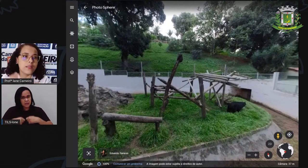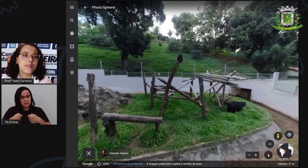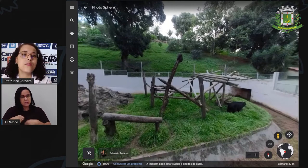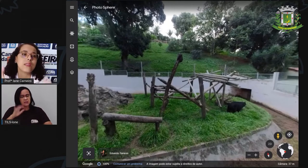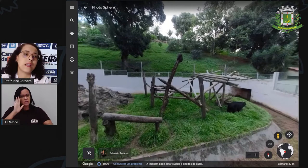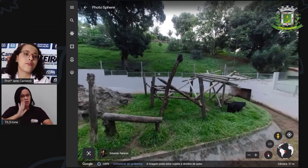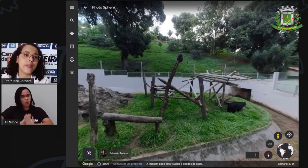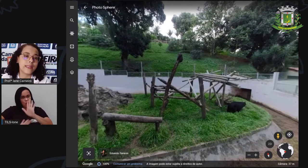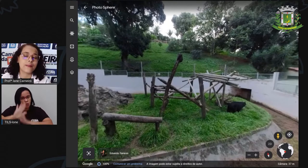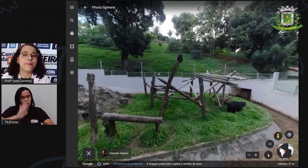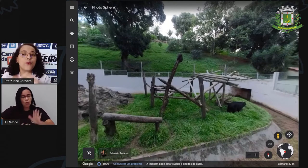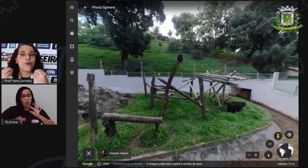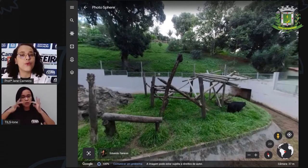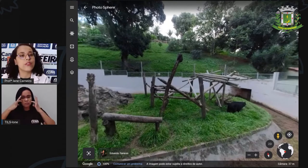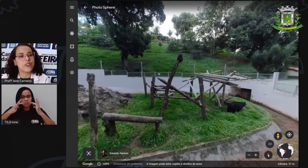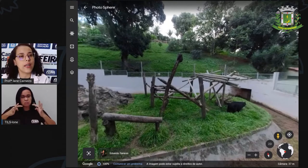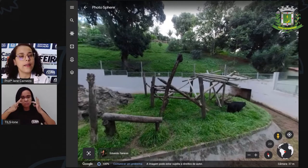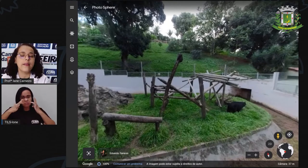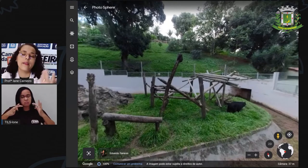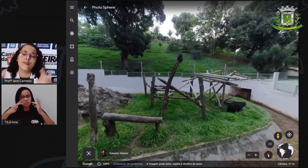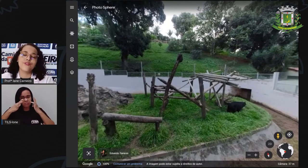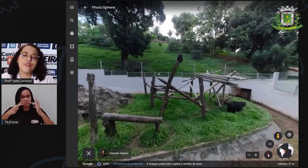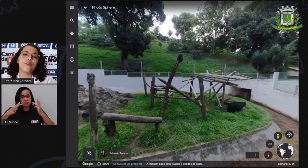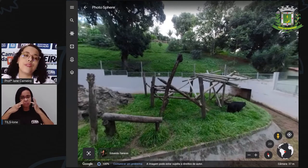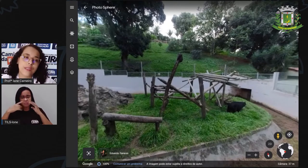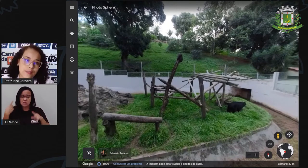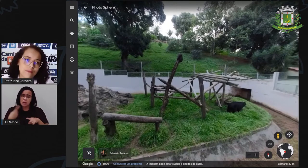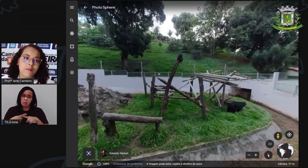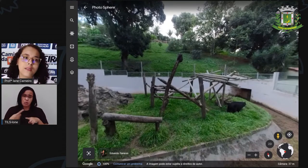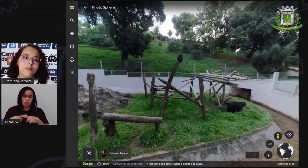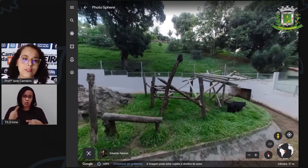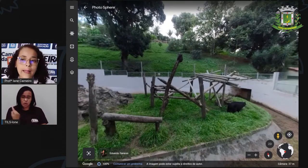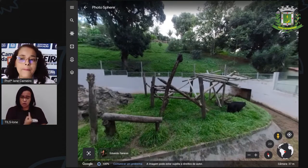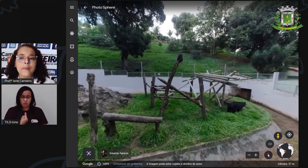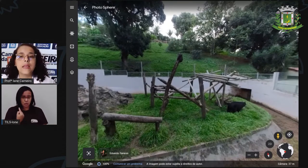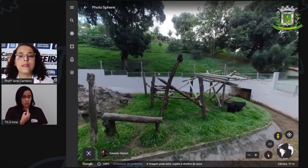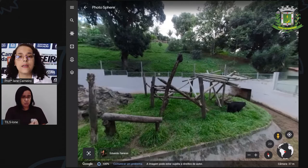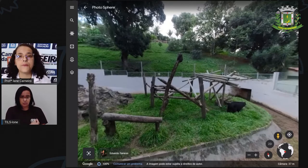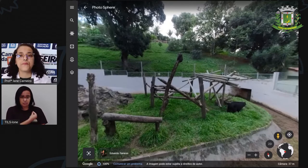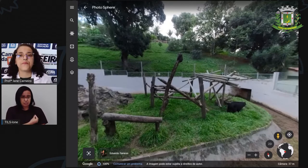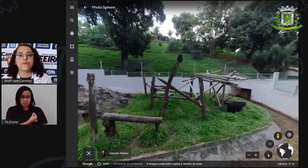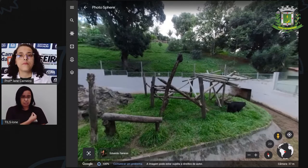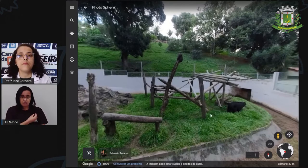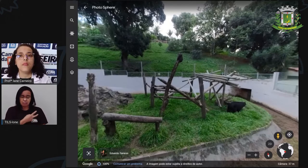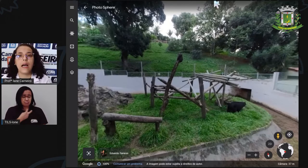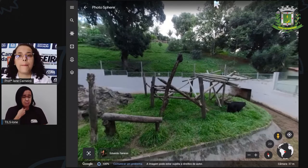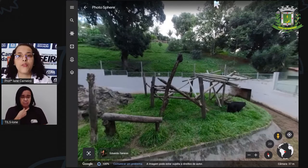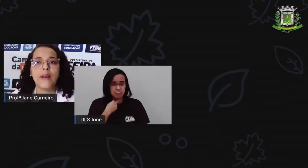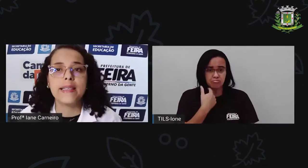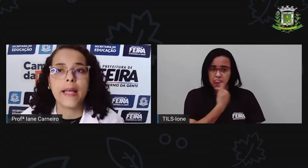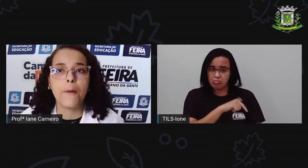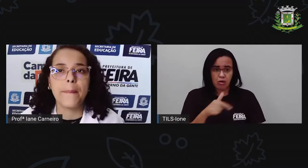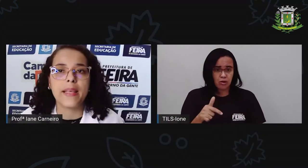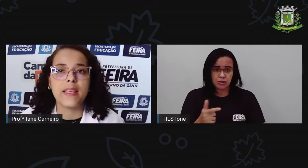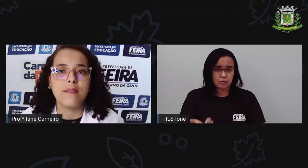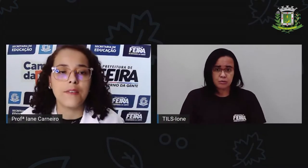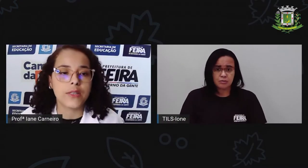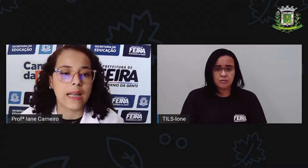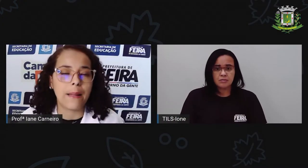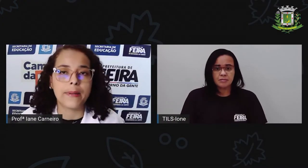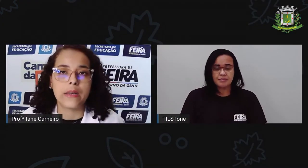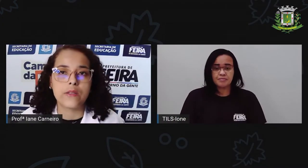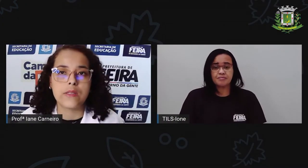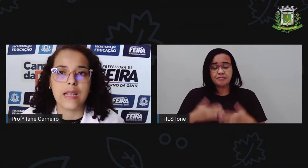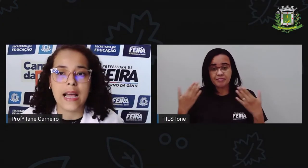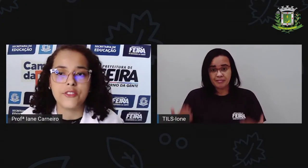sozinhos na natureza. Por conta de quem? De nós, seres humanos, né? Então, a Pró vai interromper aqui e vai